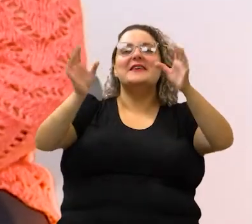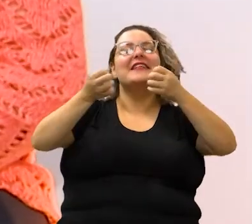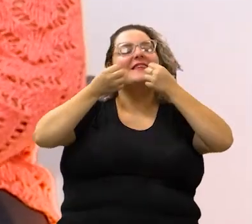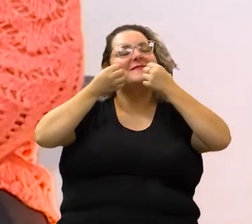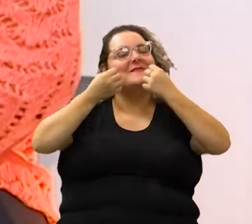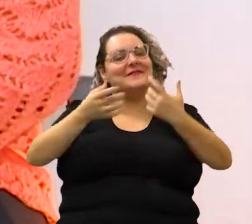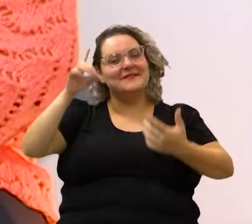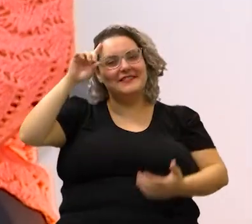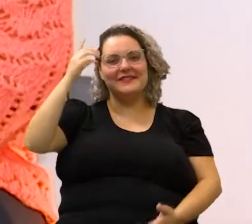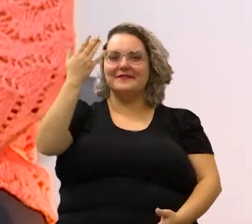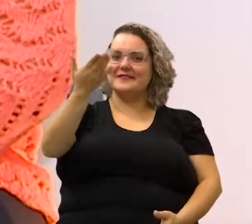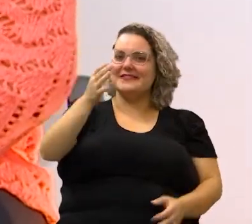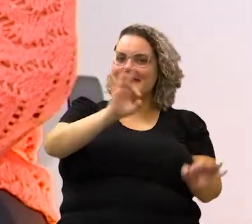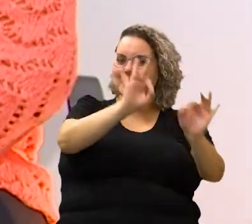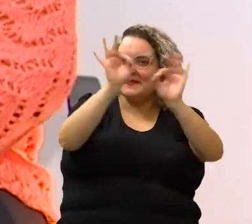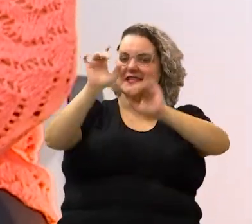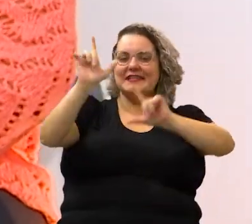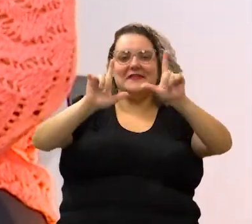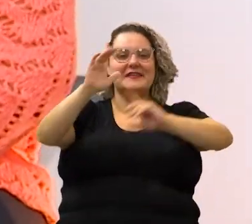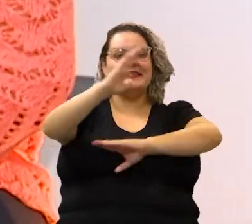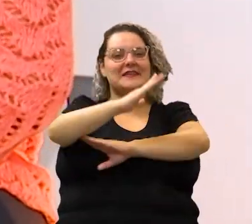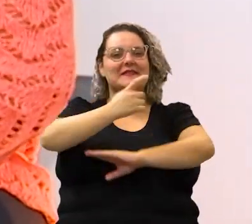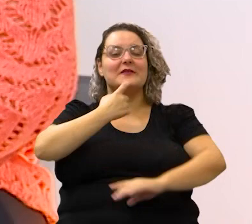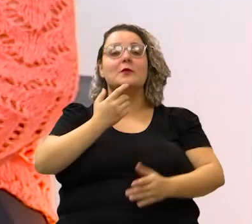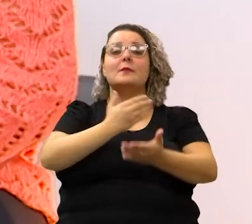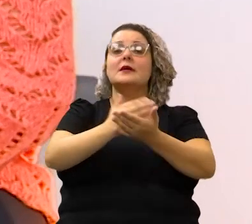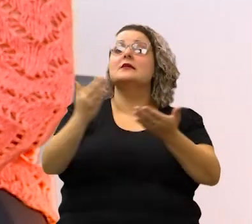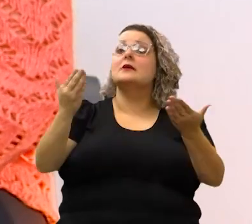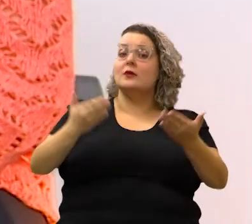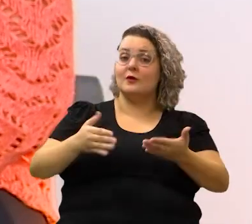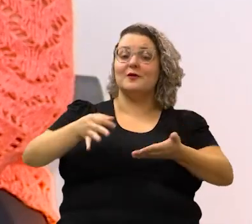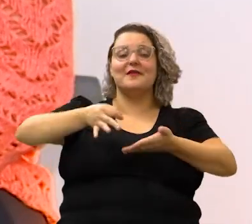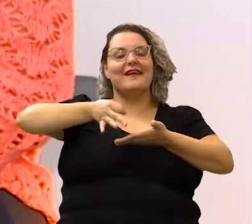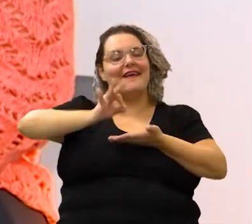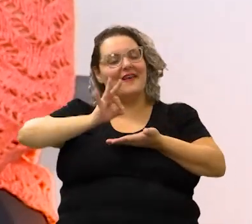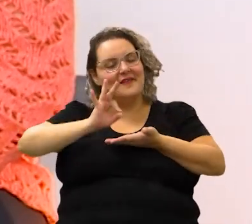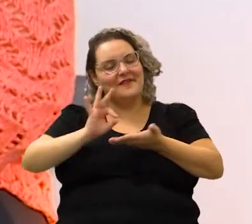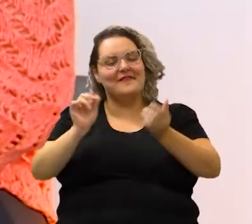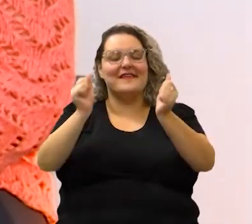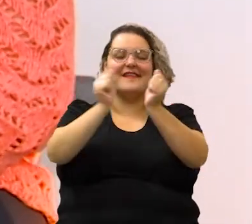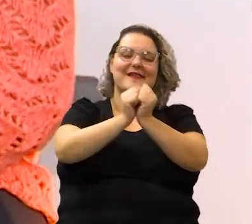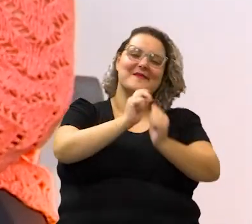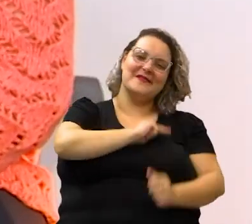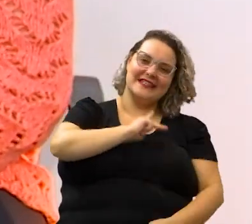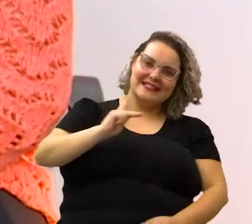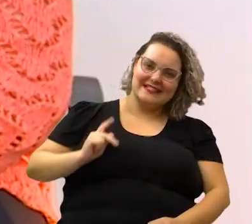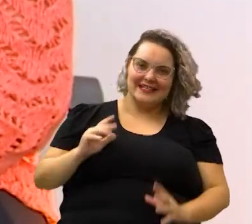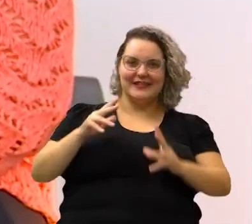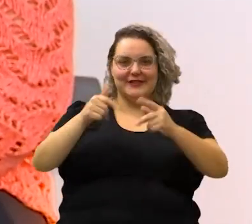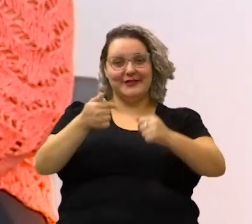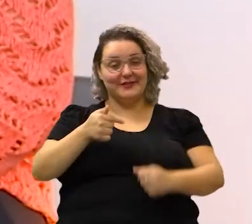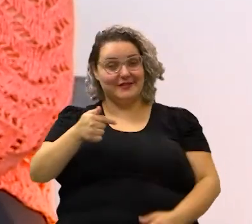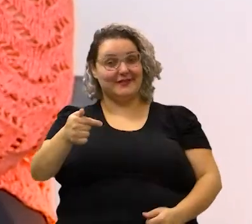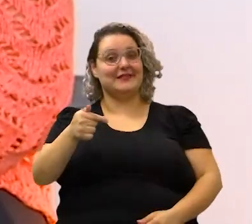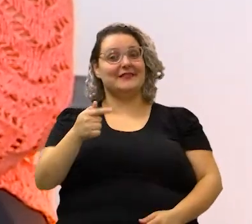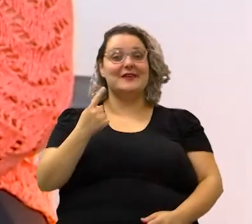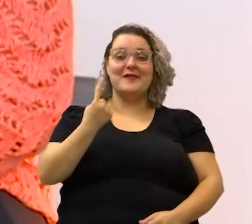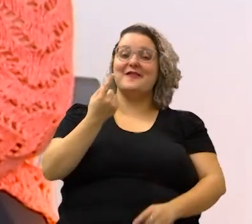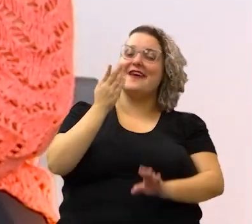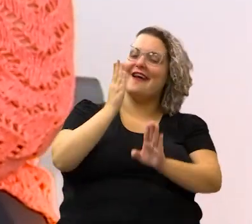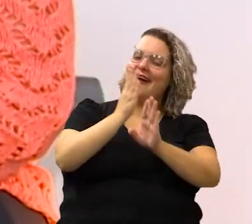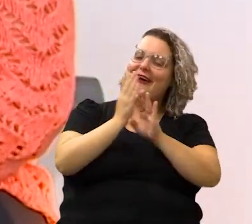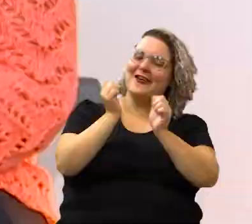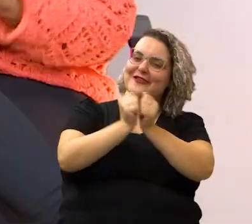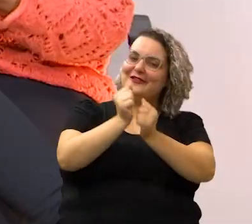Olá bom dia você que acompanha a TV Câmara Campinas a gente começa agora com café com presidente toda a semana um